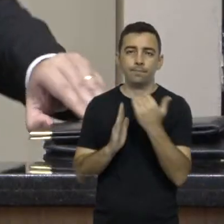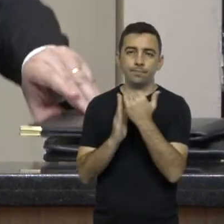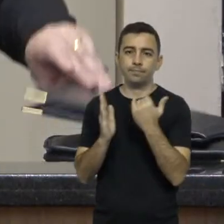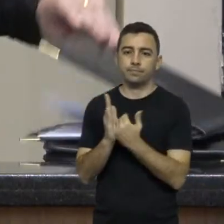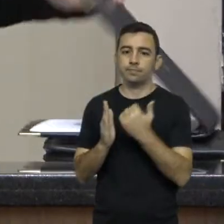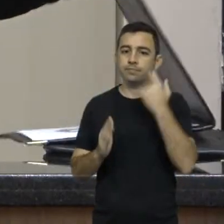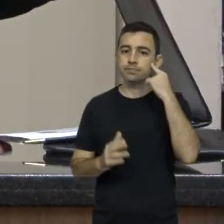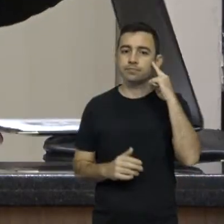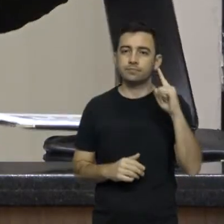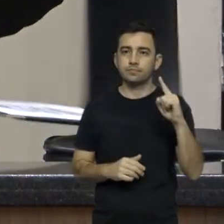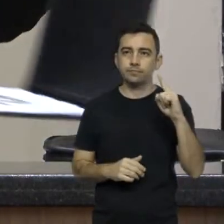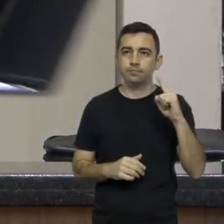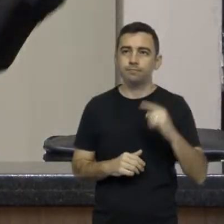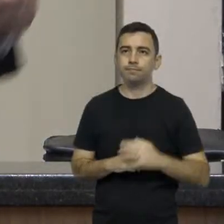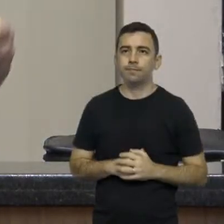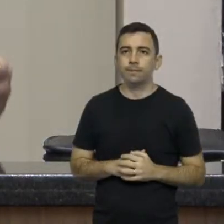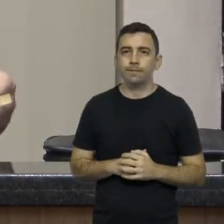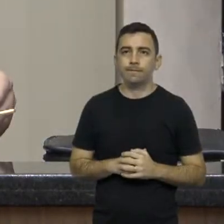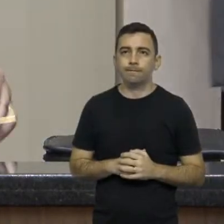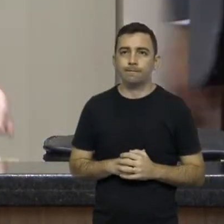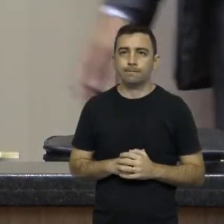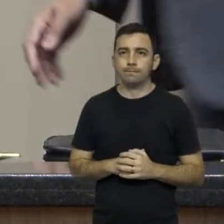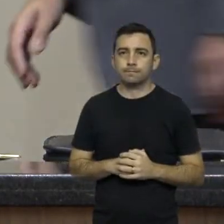dia, senhores deputados.